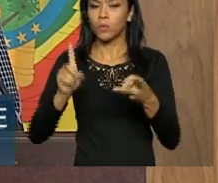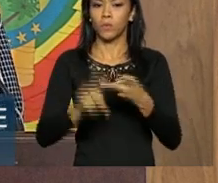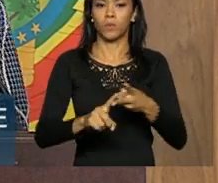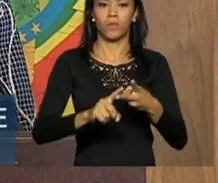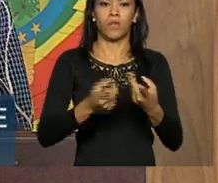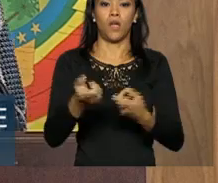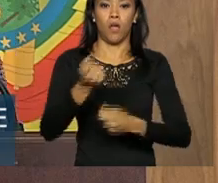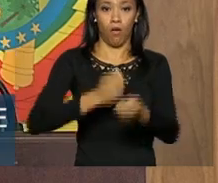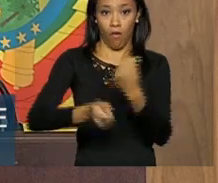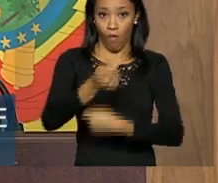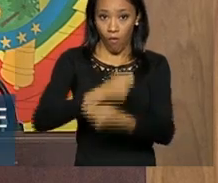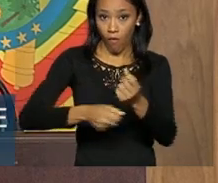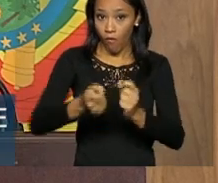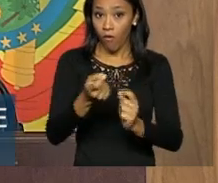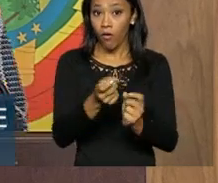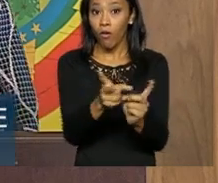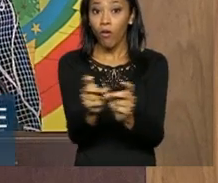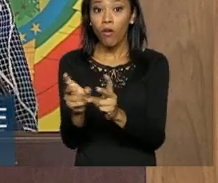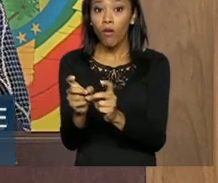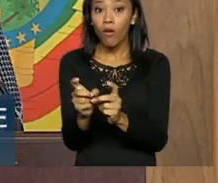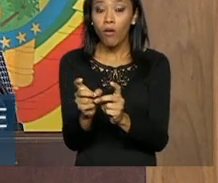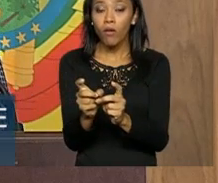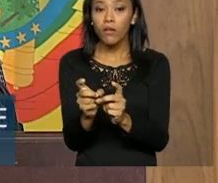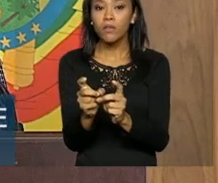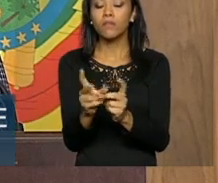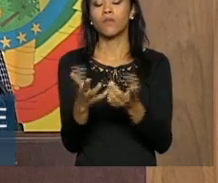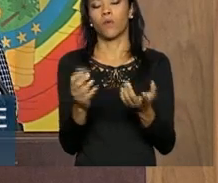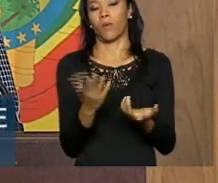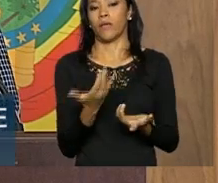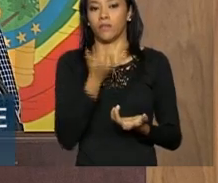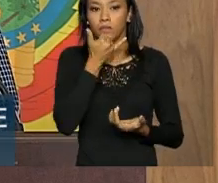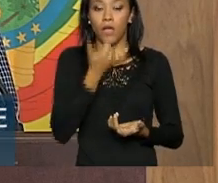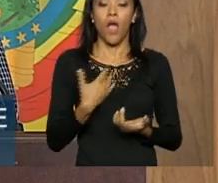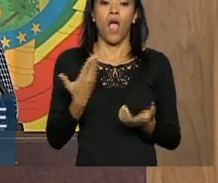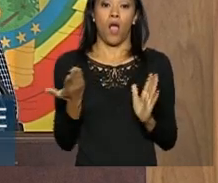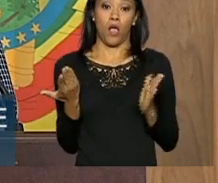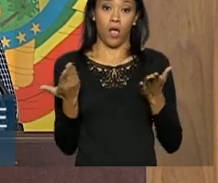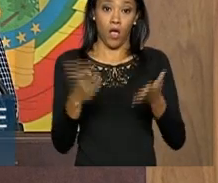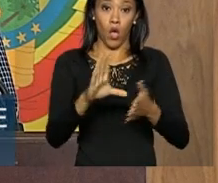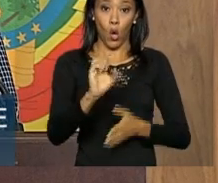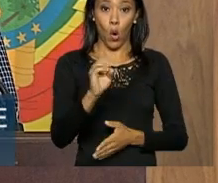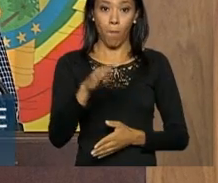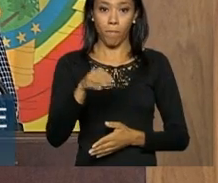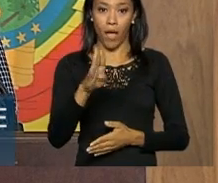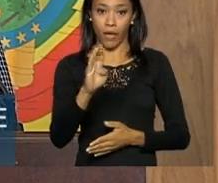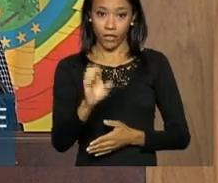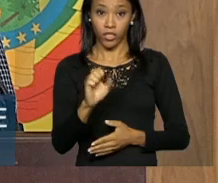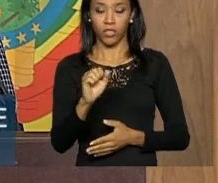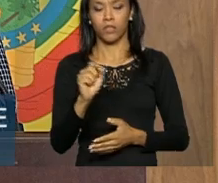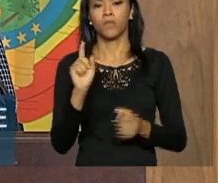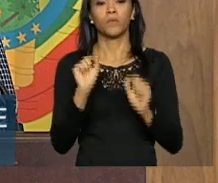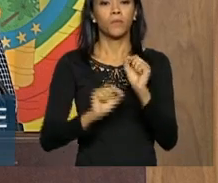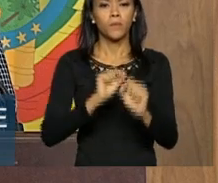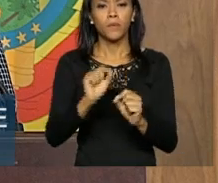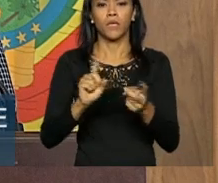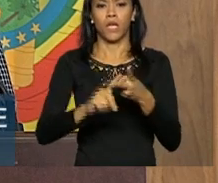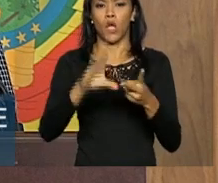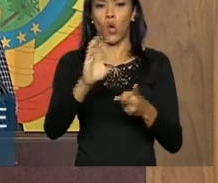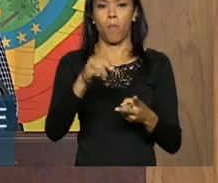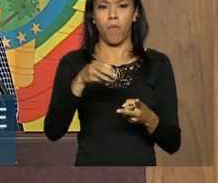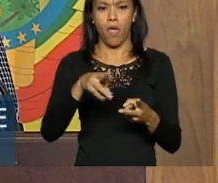investimento. Comércio, aliás, combate aos ilícitos internacionais.